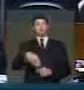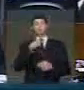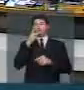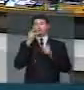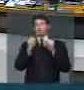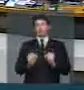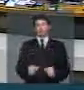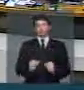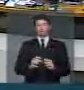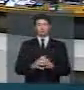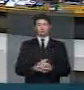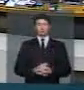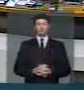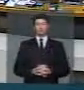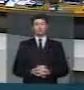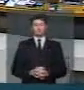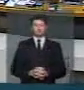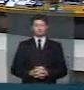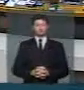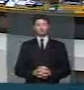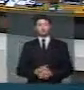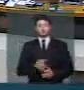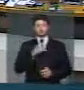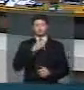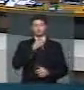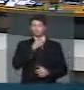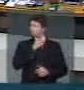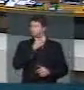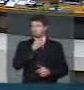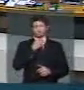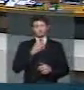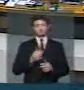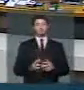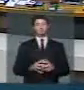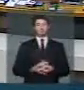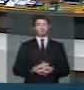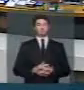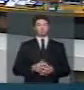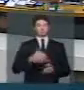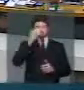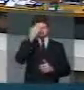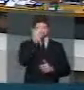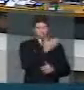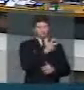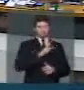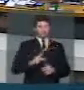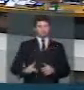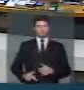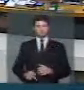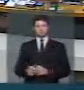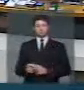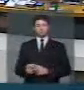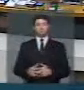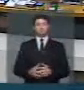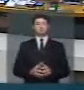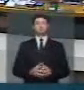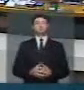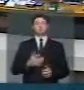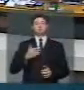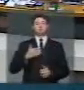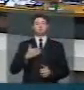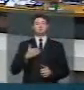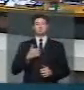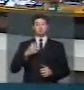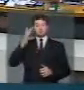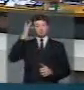Gente, muito obrigada, Sr. Presidente. Amanhã,